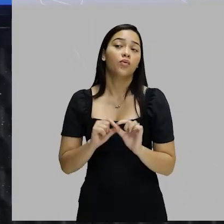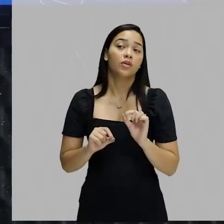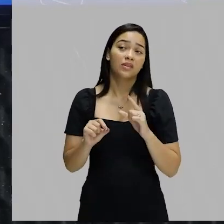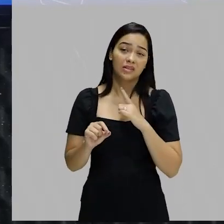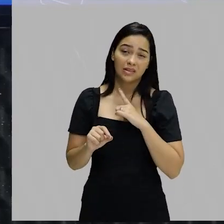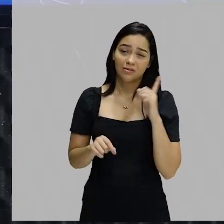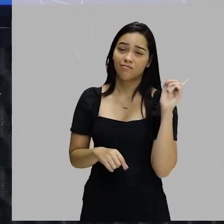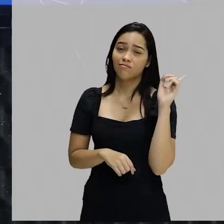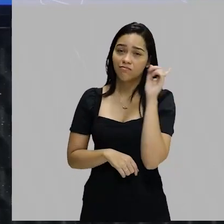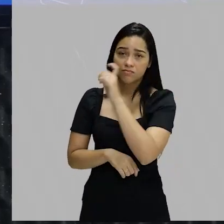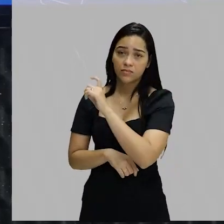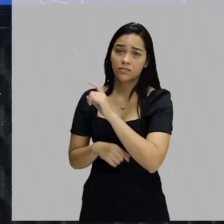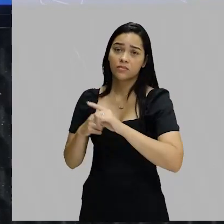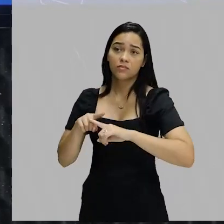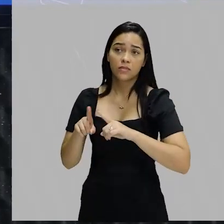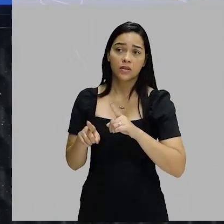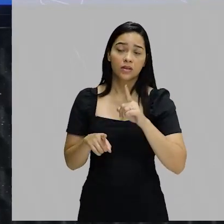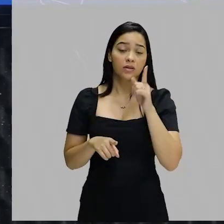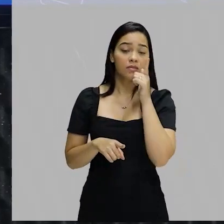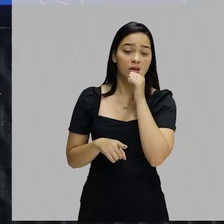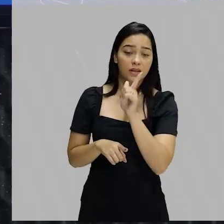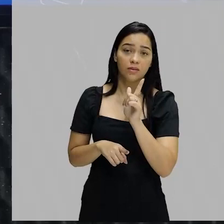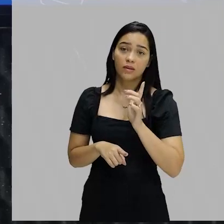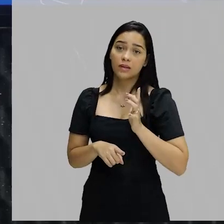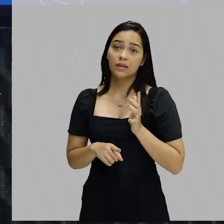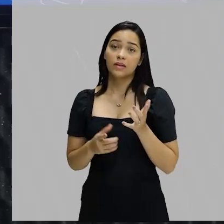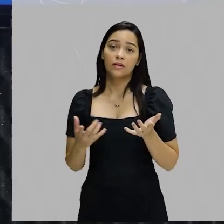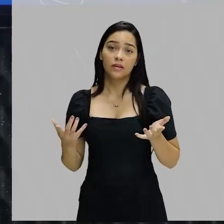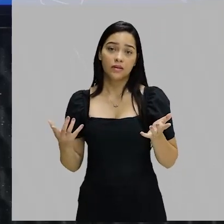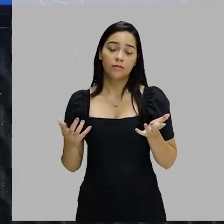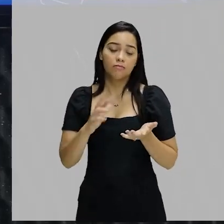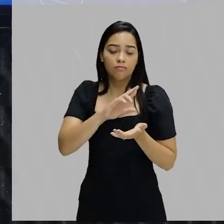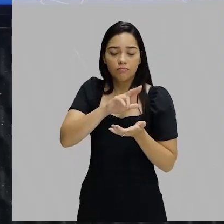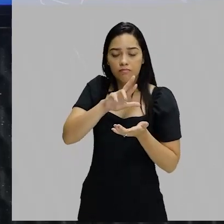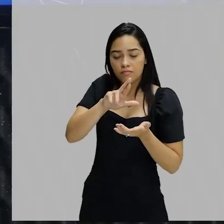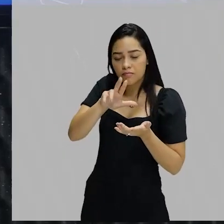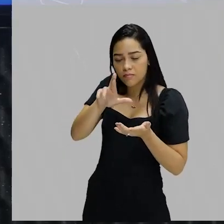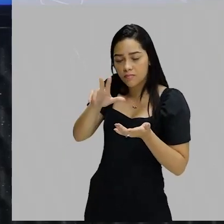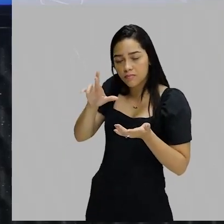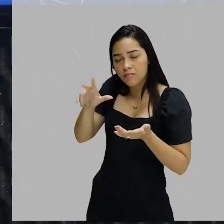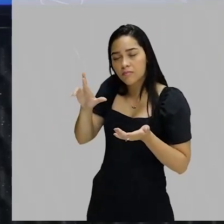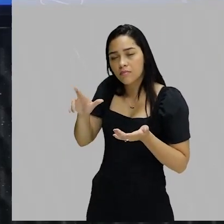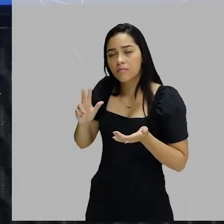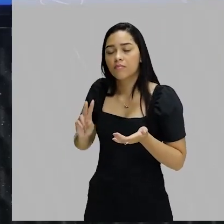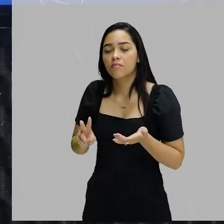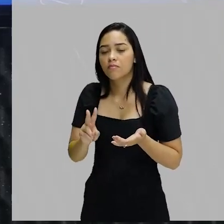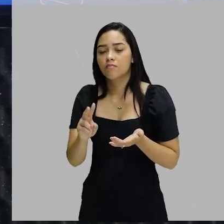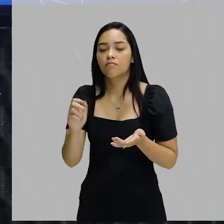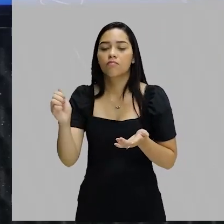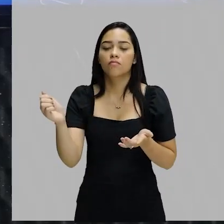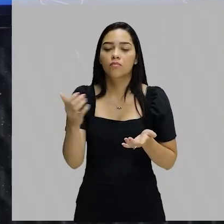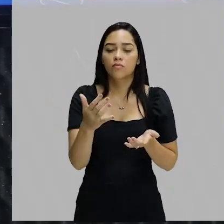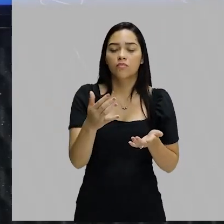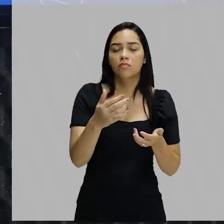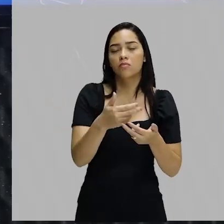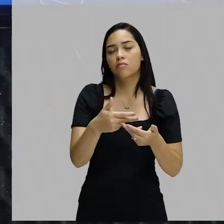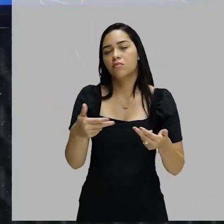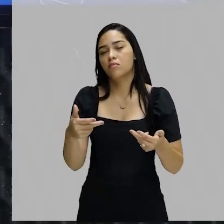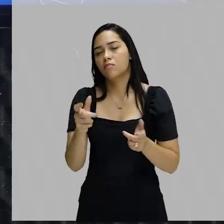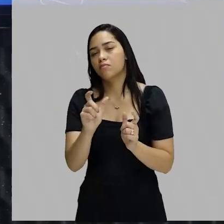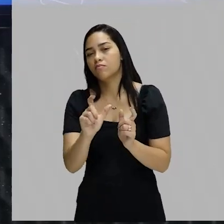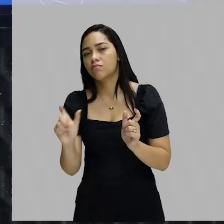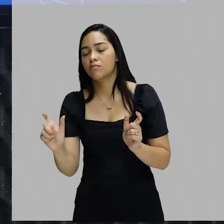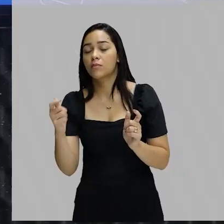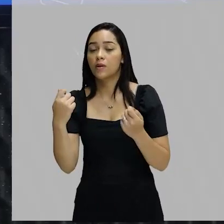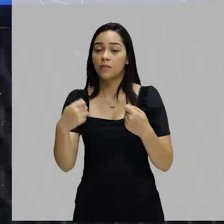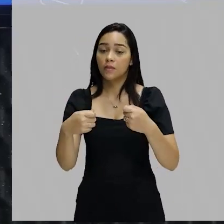pouco complexa, mas é porque é uma língua muito rica, uma língua muito diversa, né? Que está aí sempre se renovando. Então, por isso, a gente